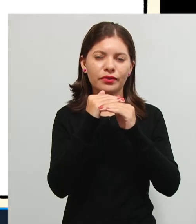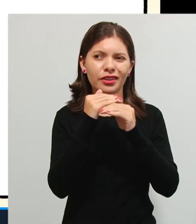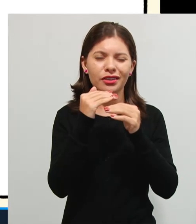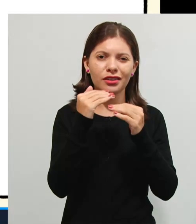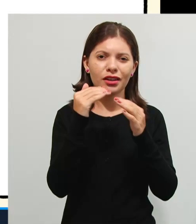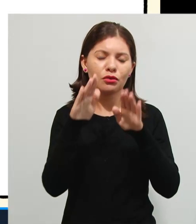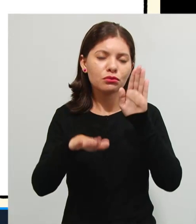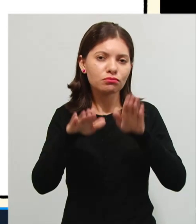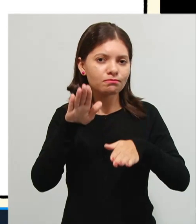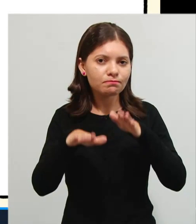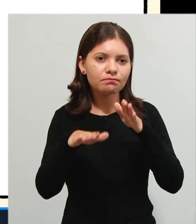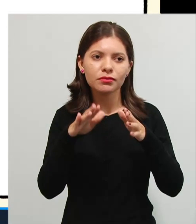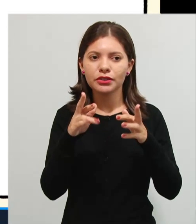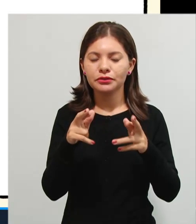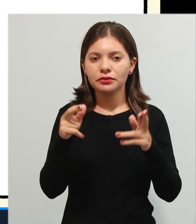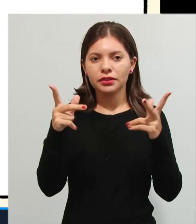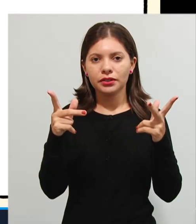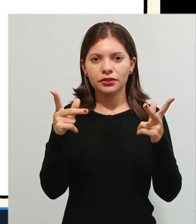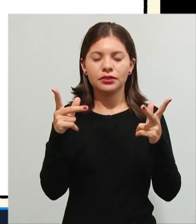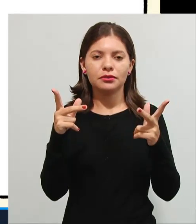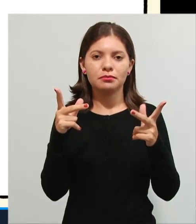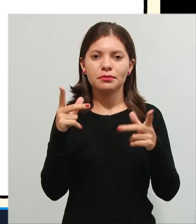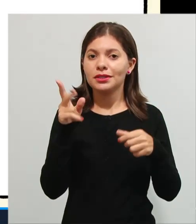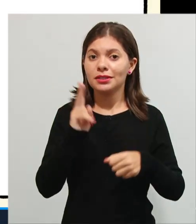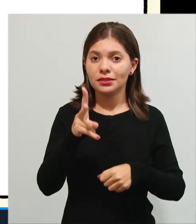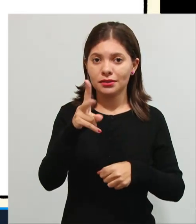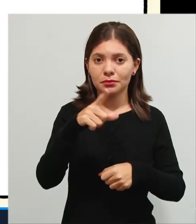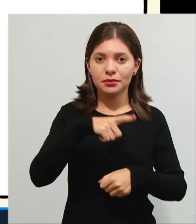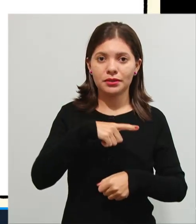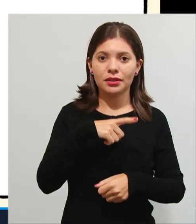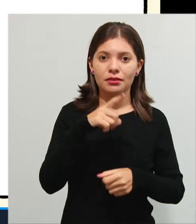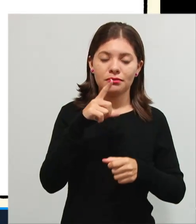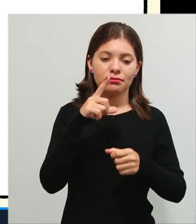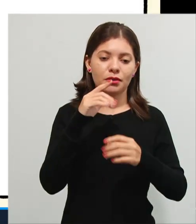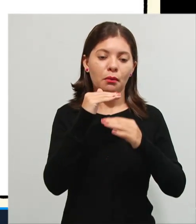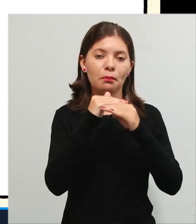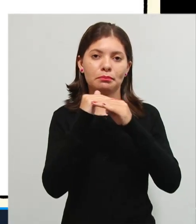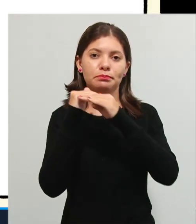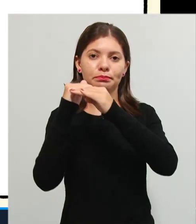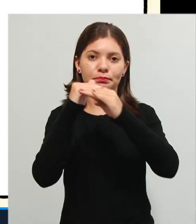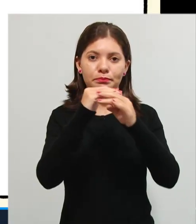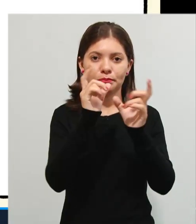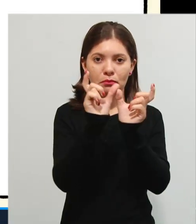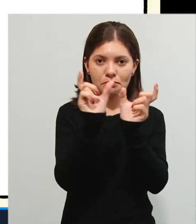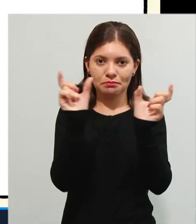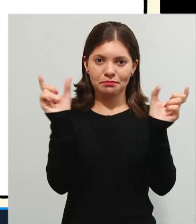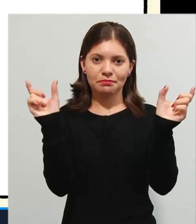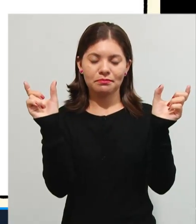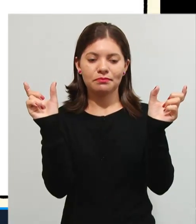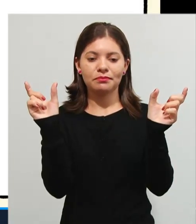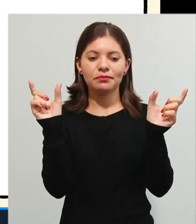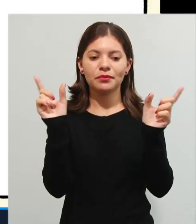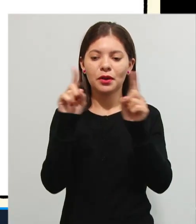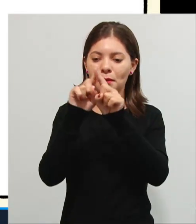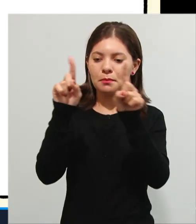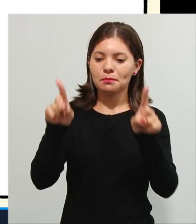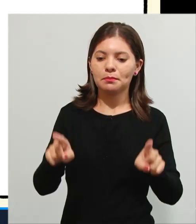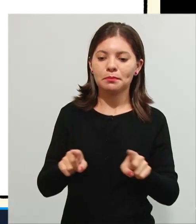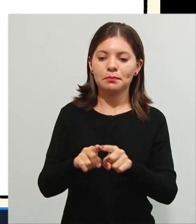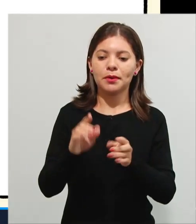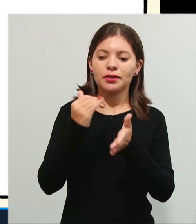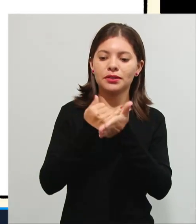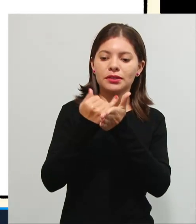ver aqui que nós vamos ter um padrão de menus. Então, a gente tem o menu página inicial,